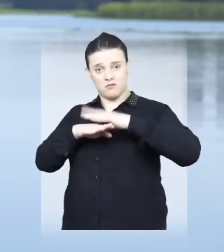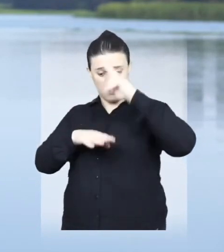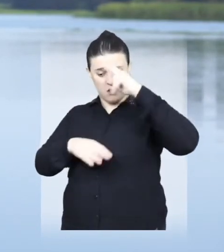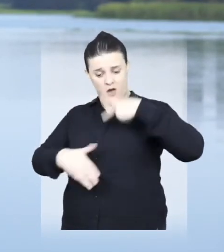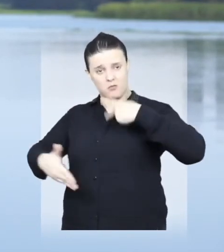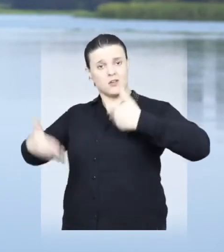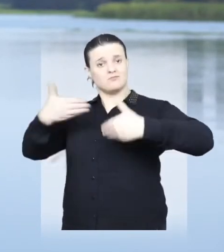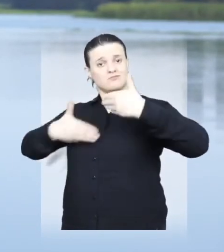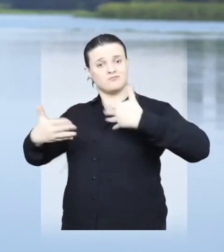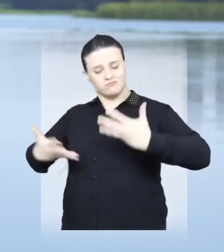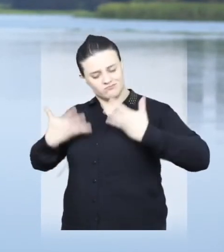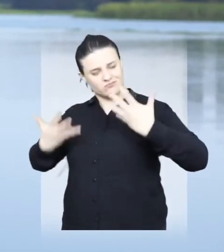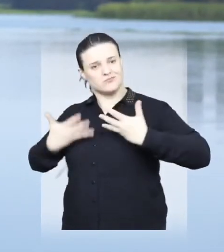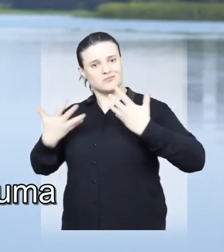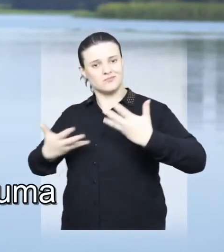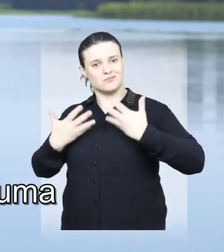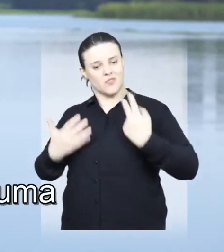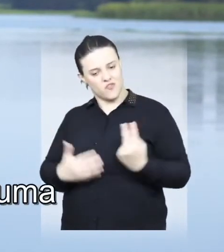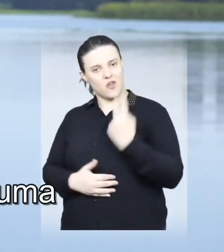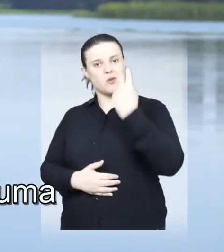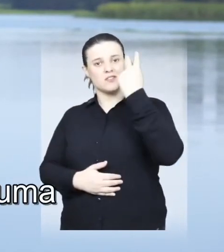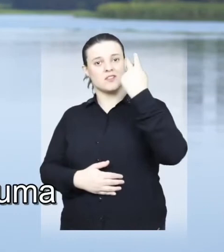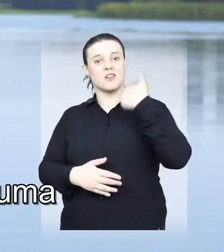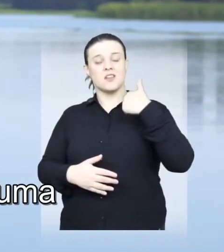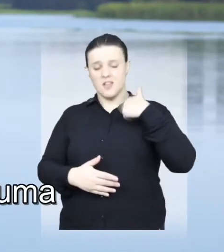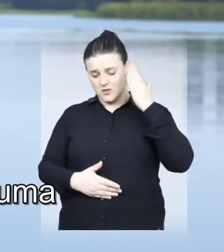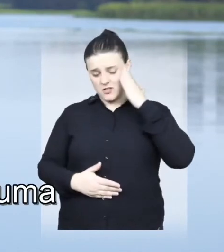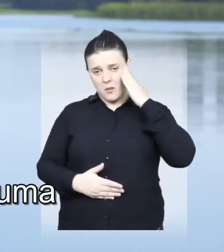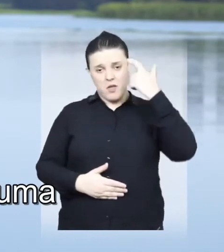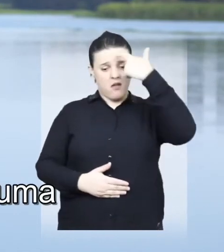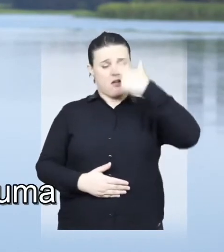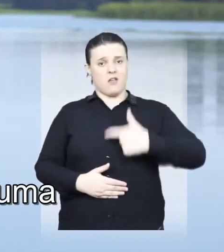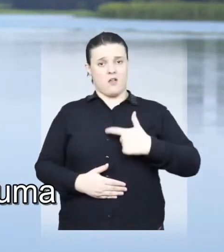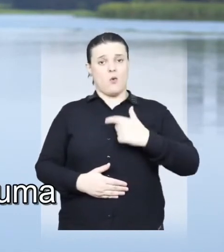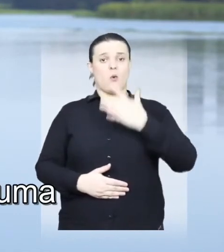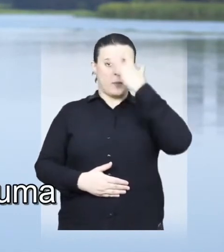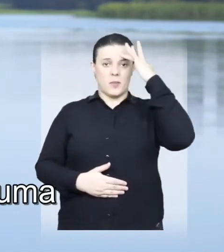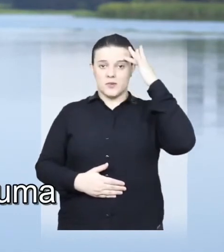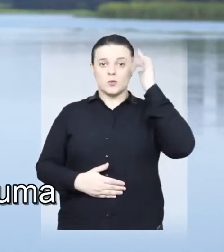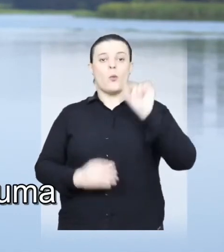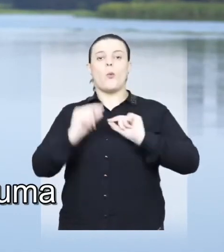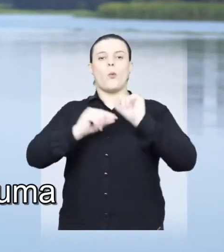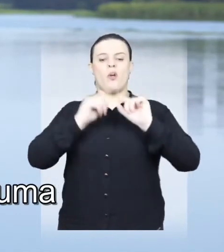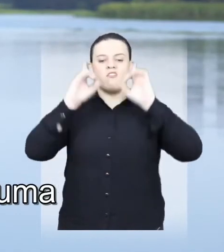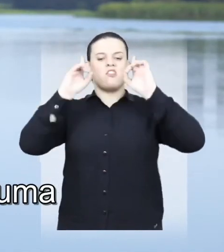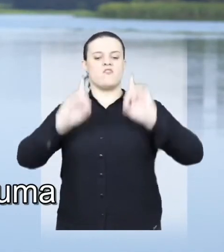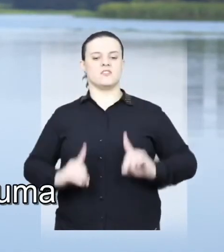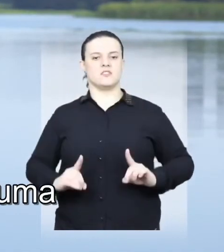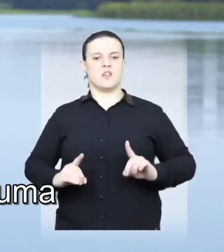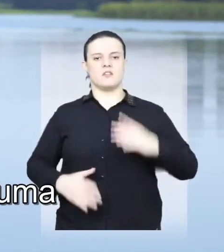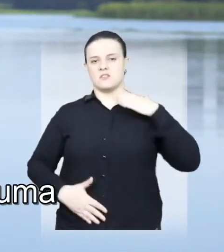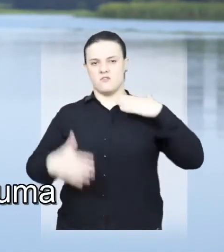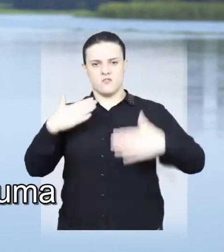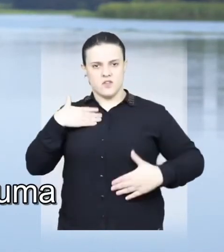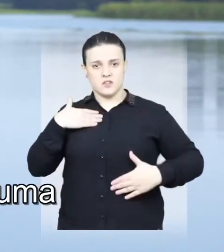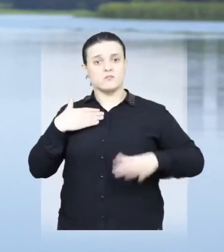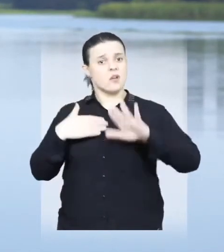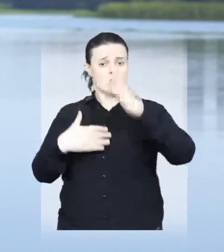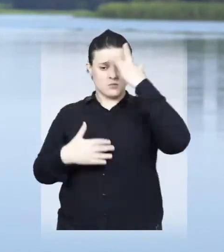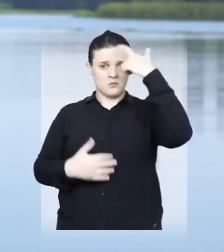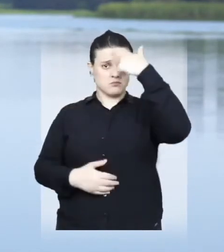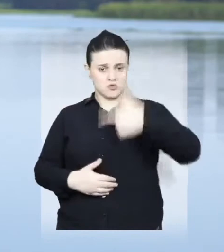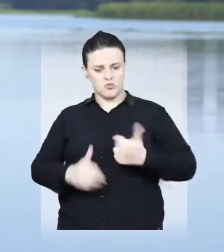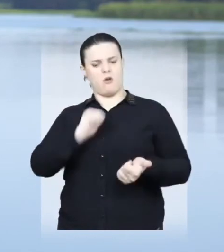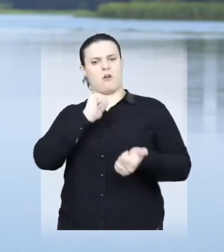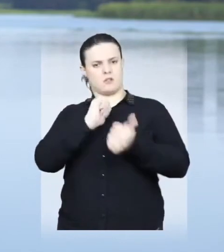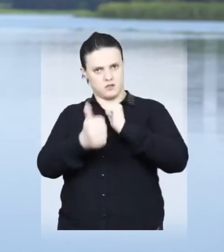eu me valorize acima de tudo e que eu me reconheça não como uma pessoa não com uma deficiência física, e